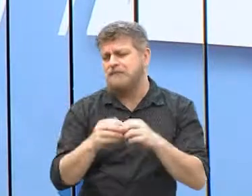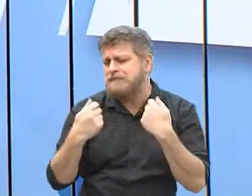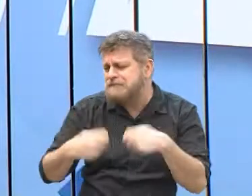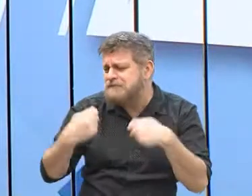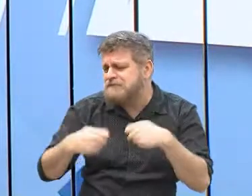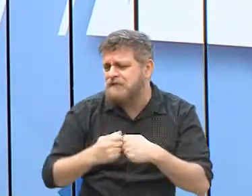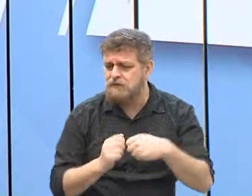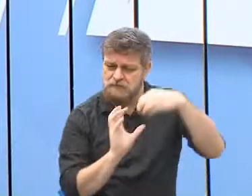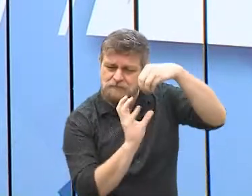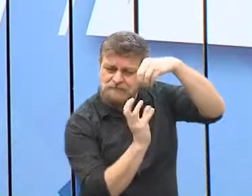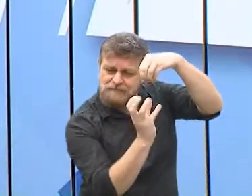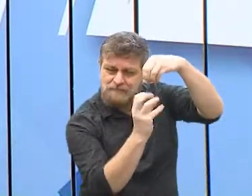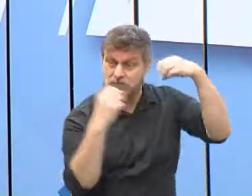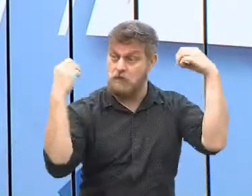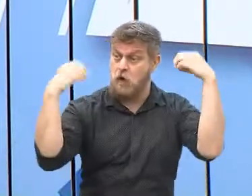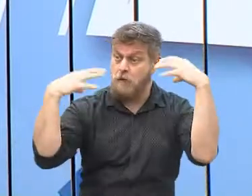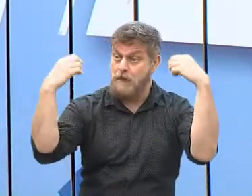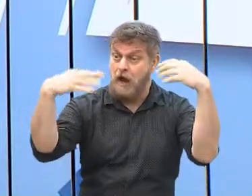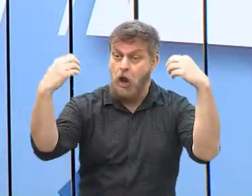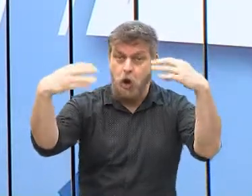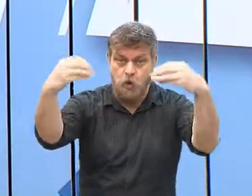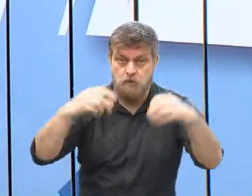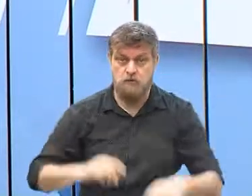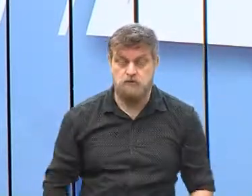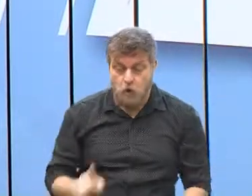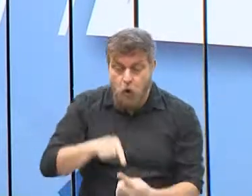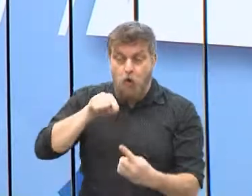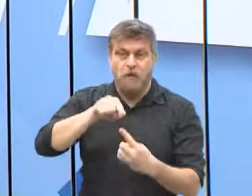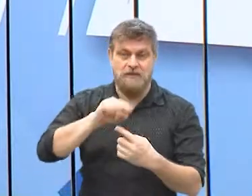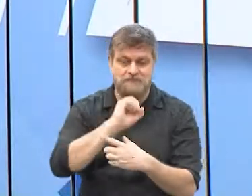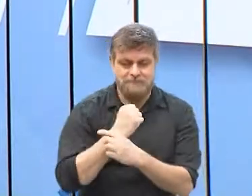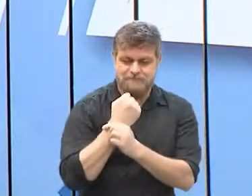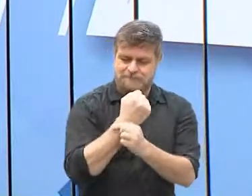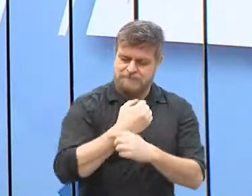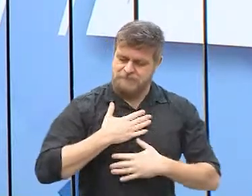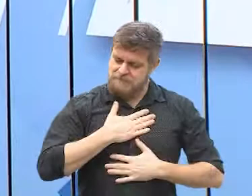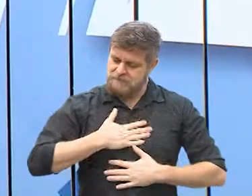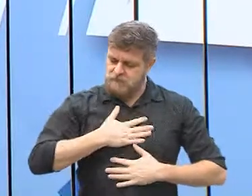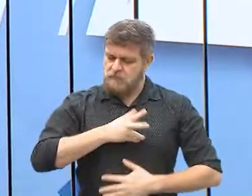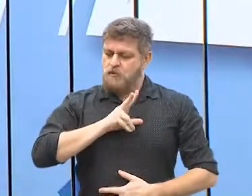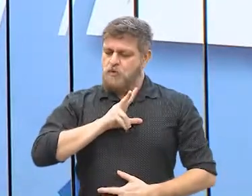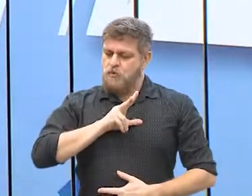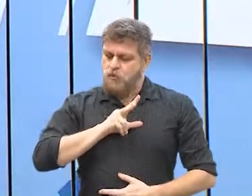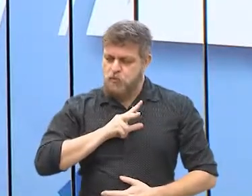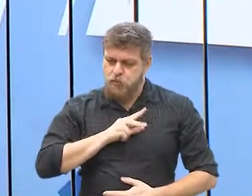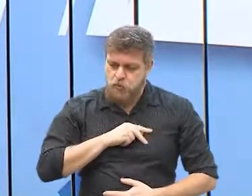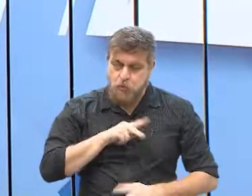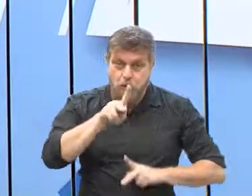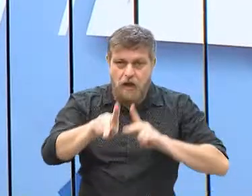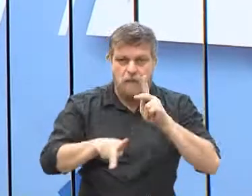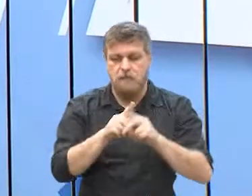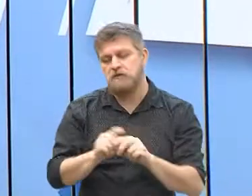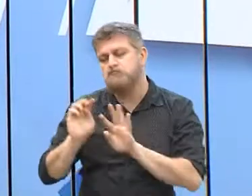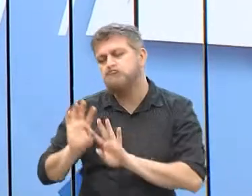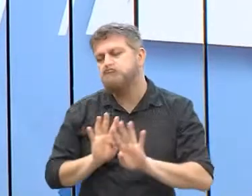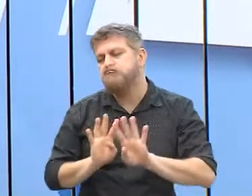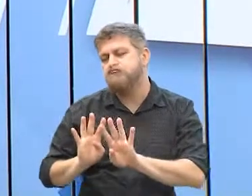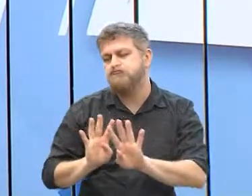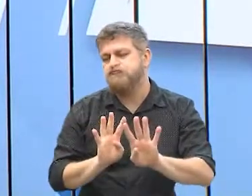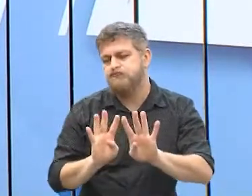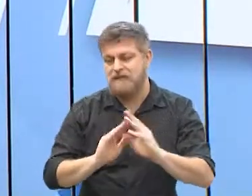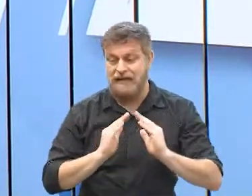esse reforço de iluminação, que é para garantir a segurança, o bem-estar, o conforto da população que por ali passa ou mora no